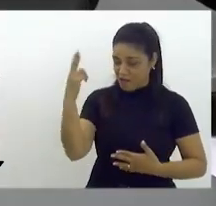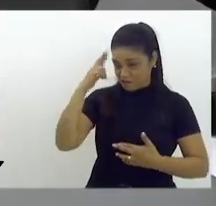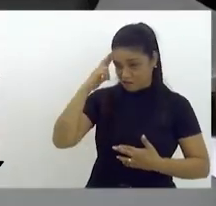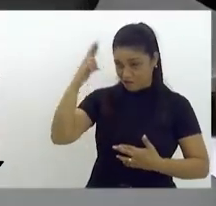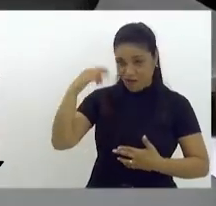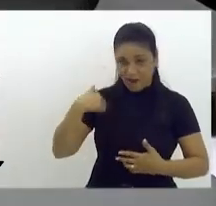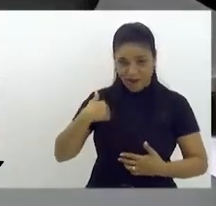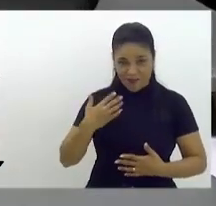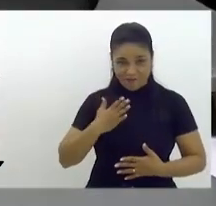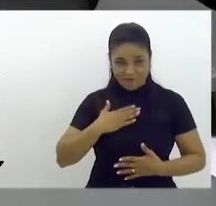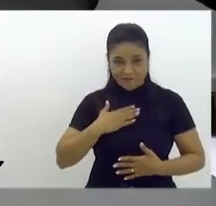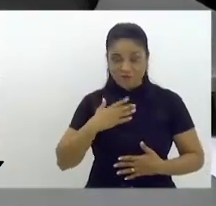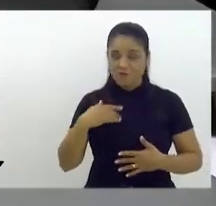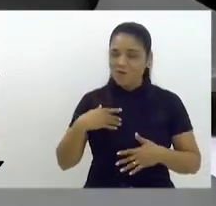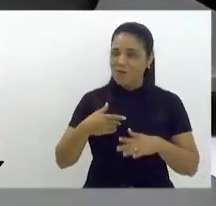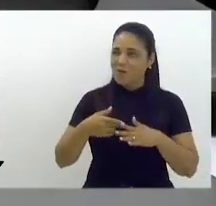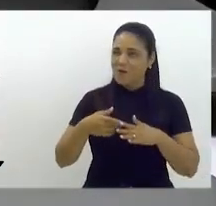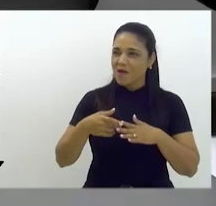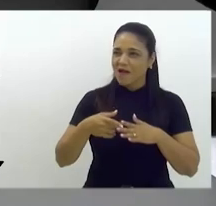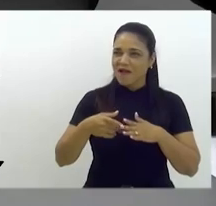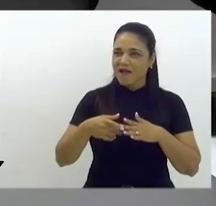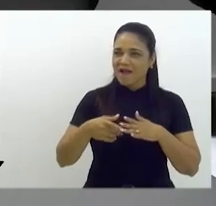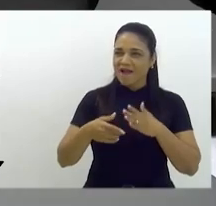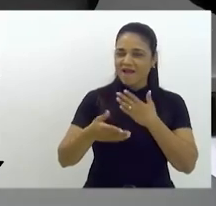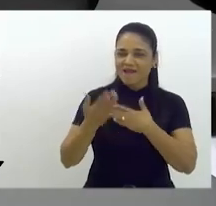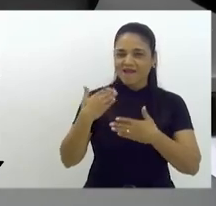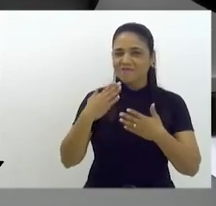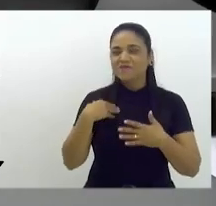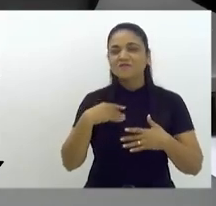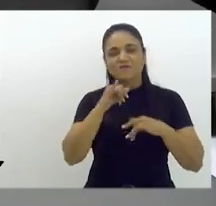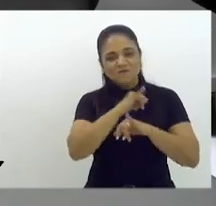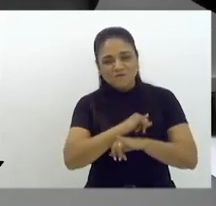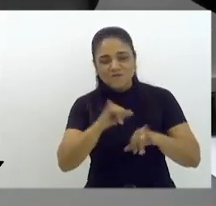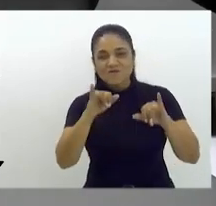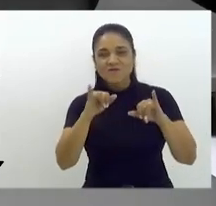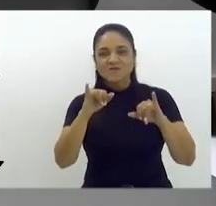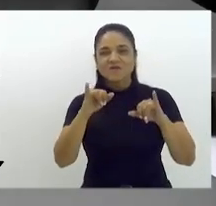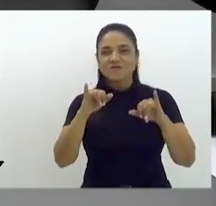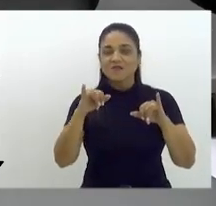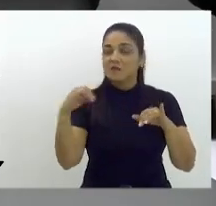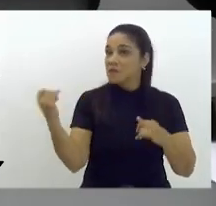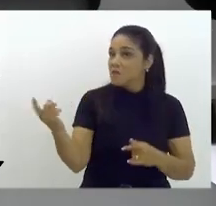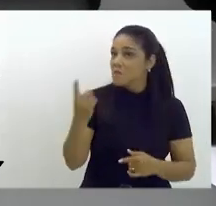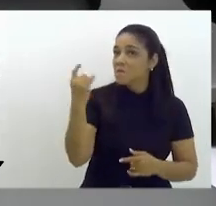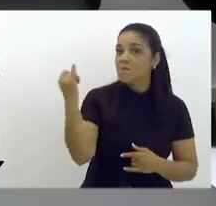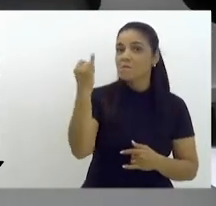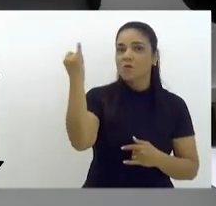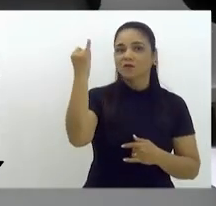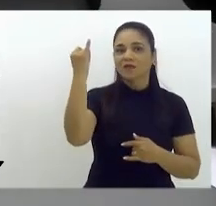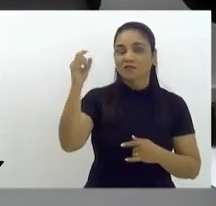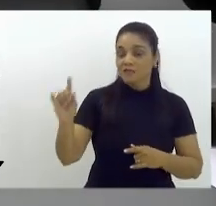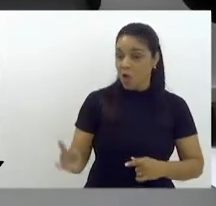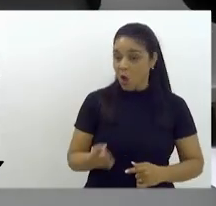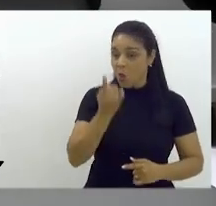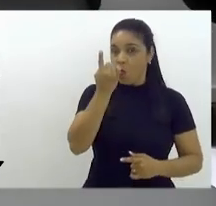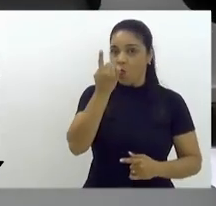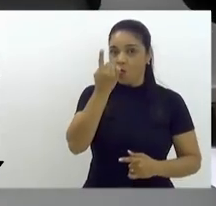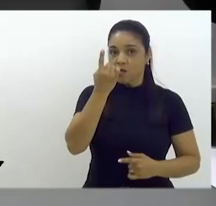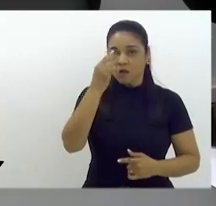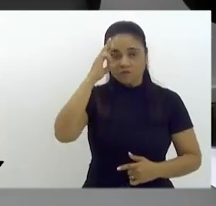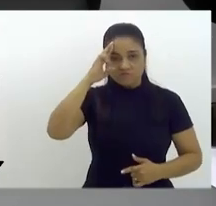Outro dia eu comentei que da importância da única da primeira e única chefe de polícia né